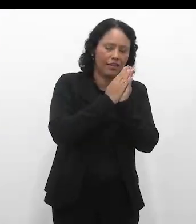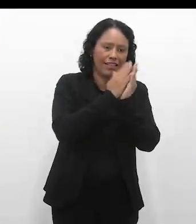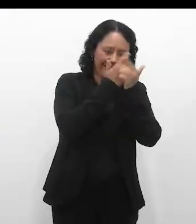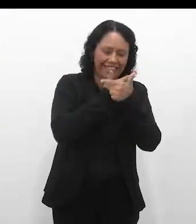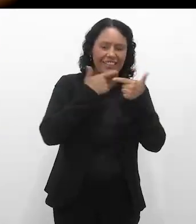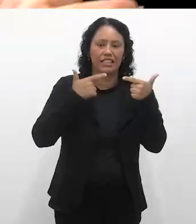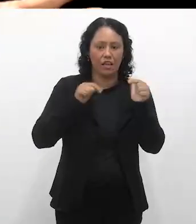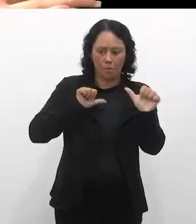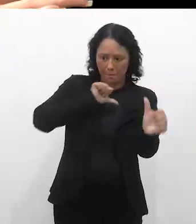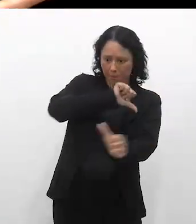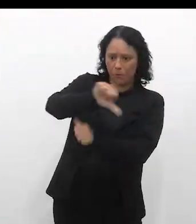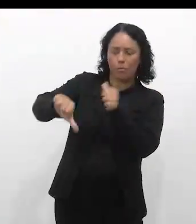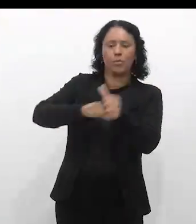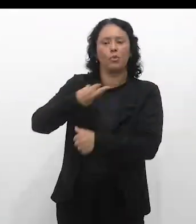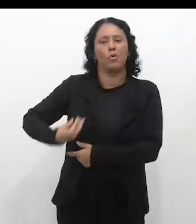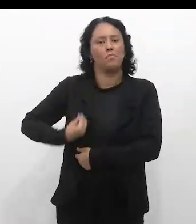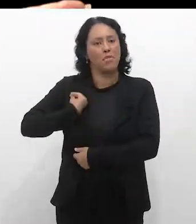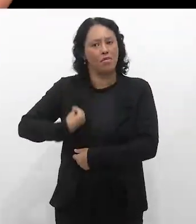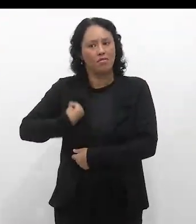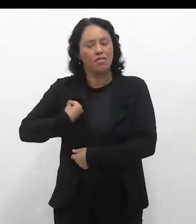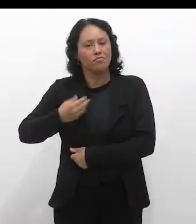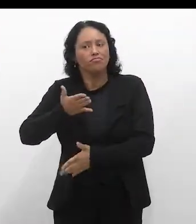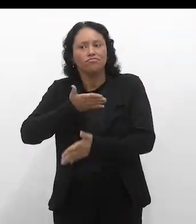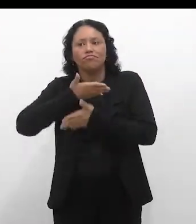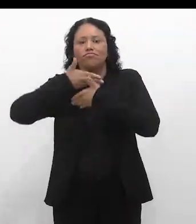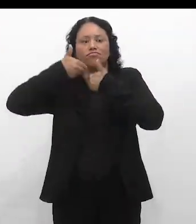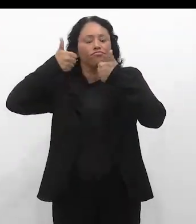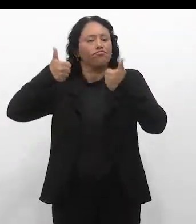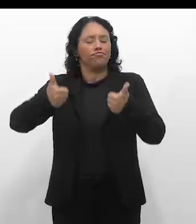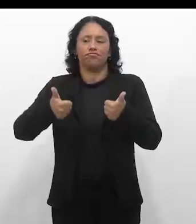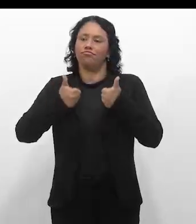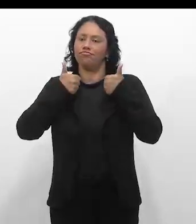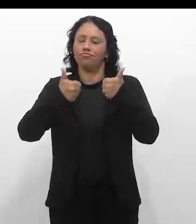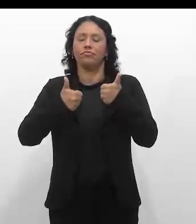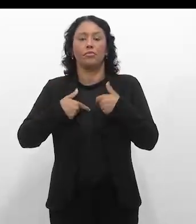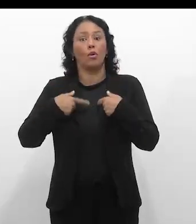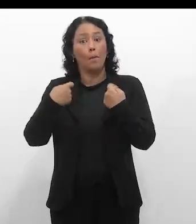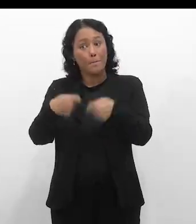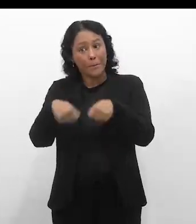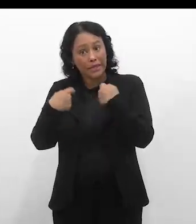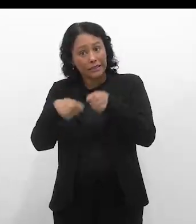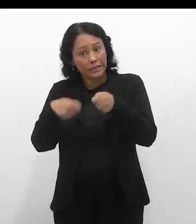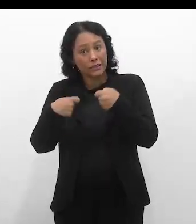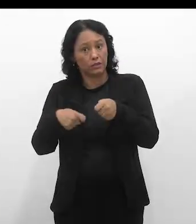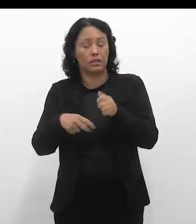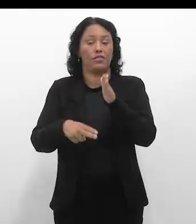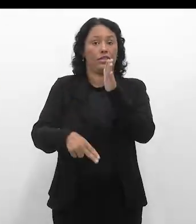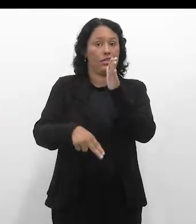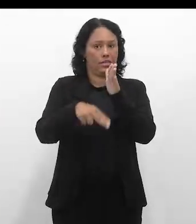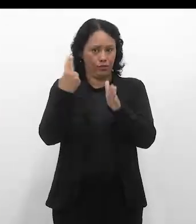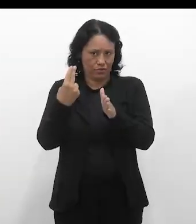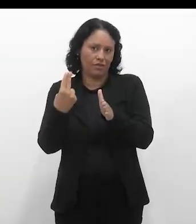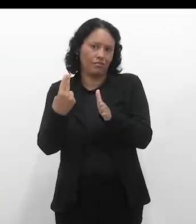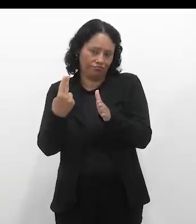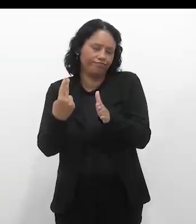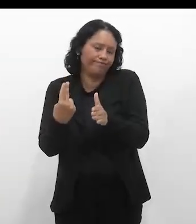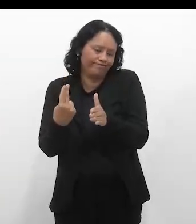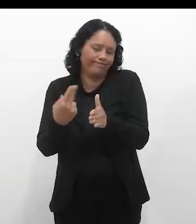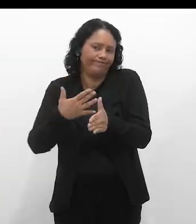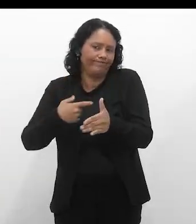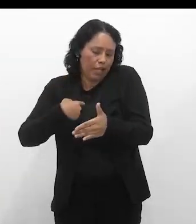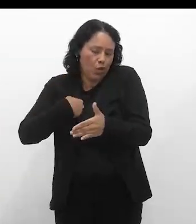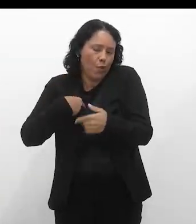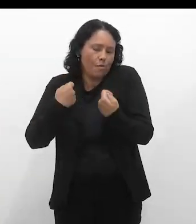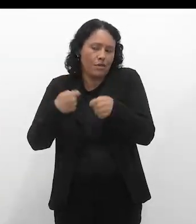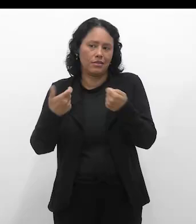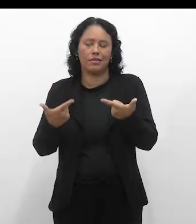minha vida mudou completamente. Foi um divisor de águas na minha vida. Como no meu caso, eu precisei fazer a